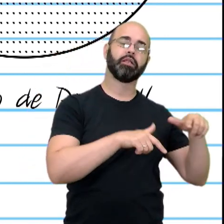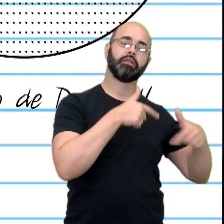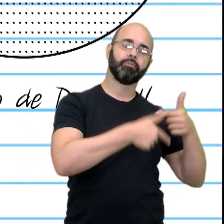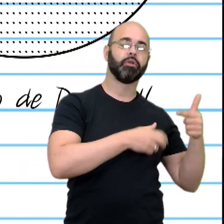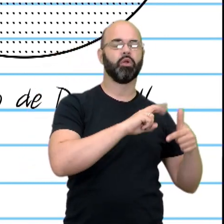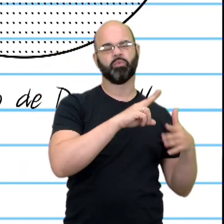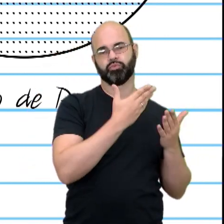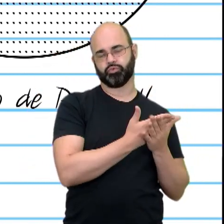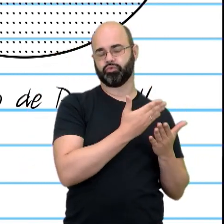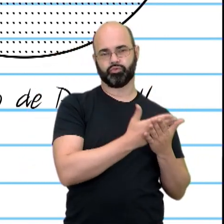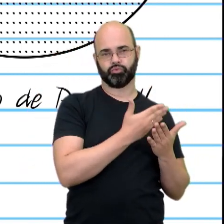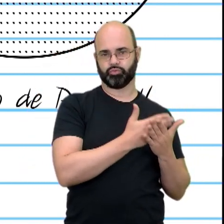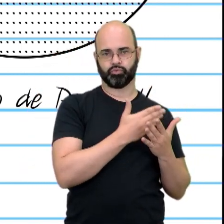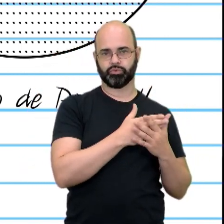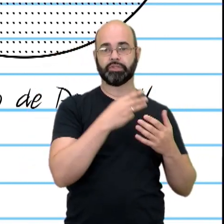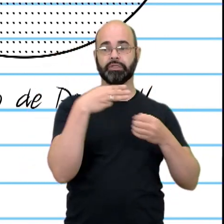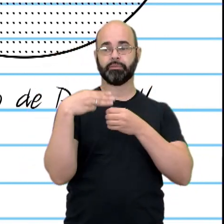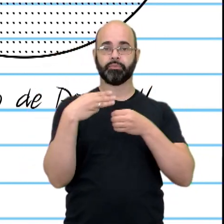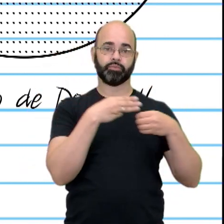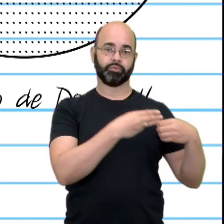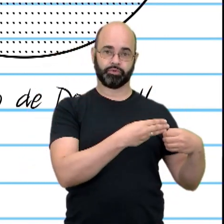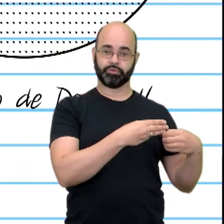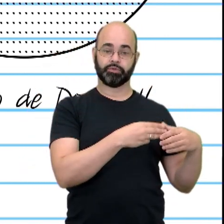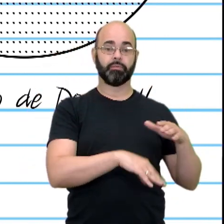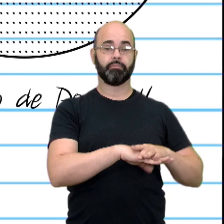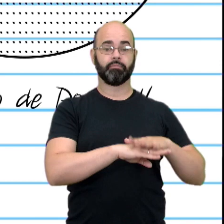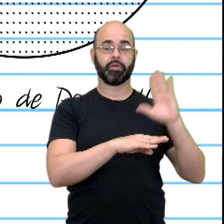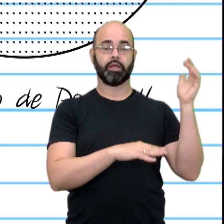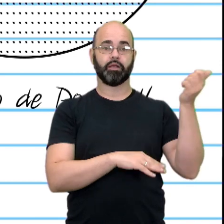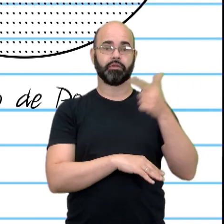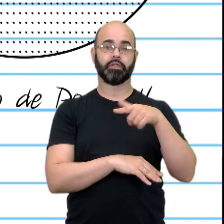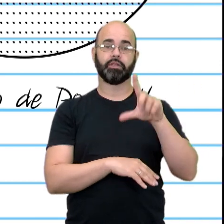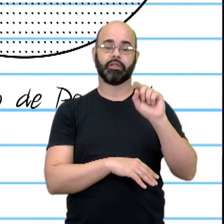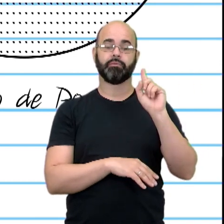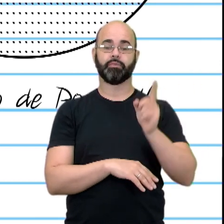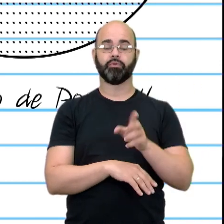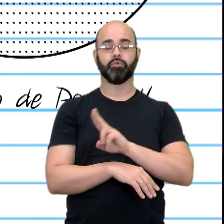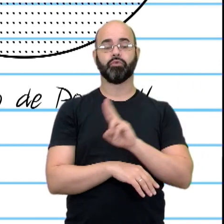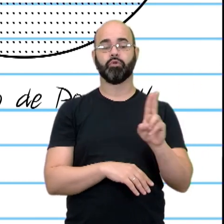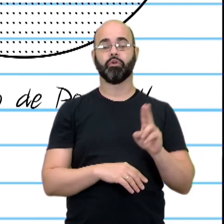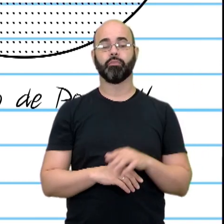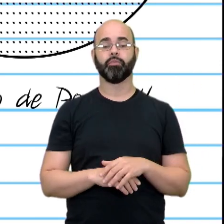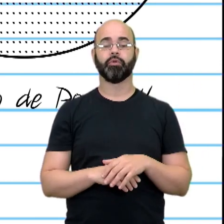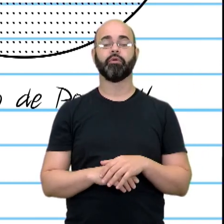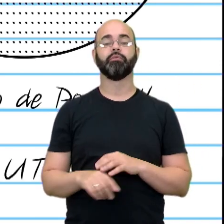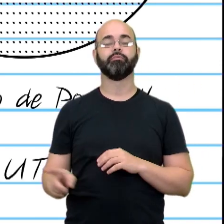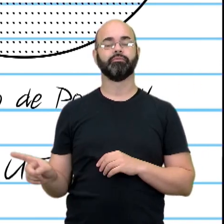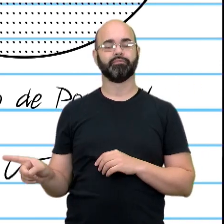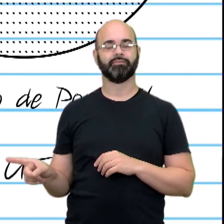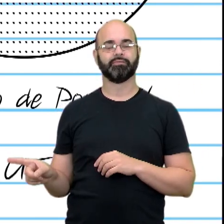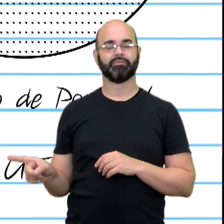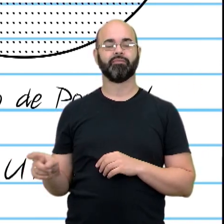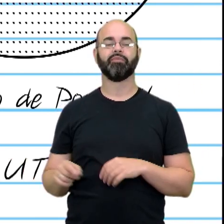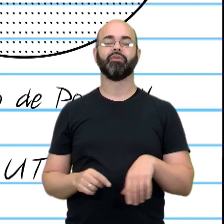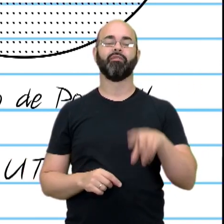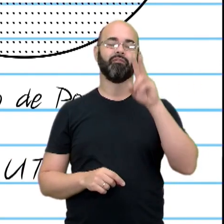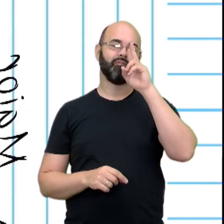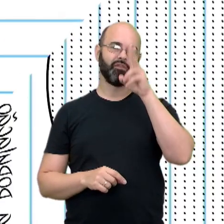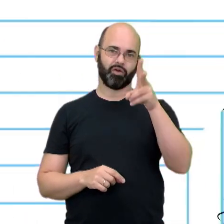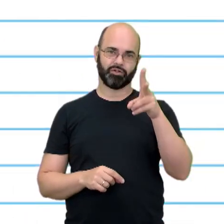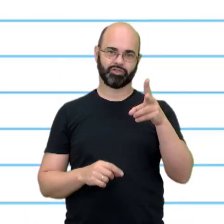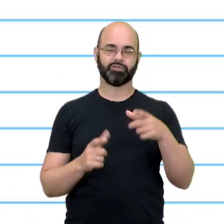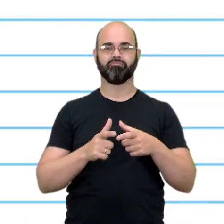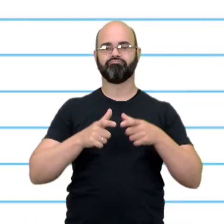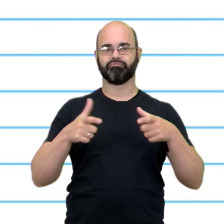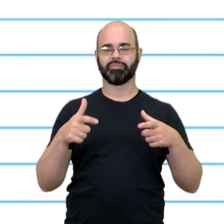estudar entre 2 municípios é maior do que 10 mil. O nome técnico dado é forte intensidade absoluta. Um terceiro